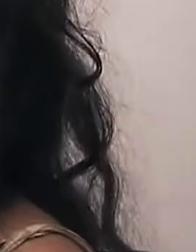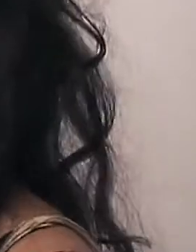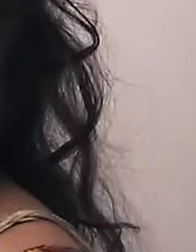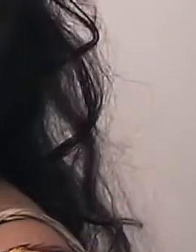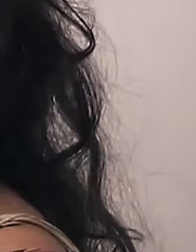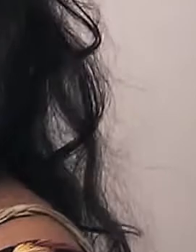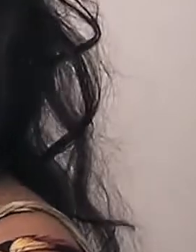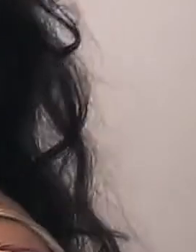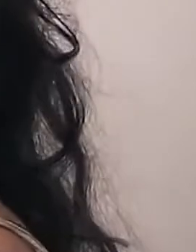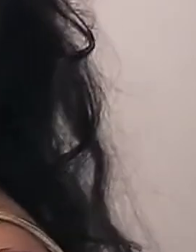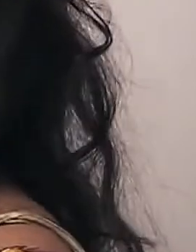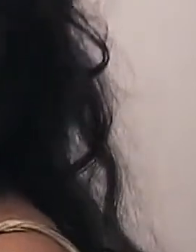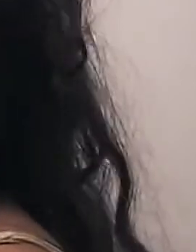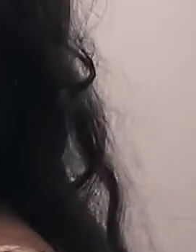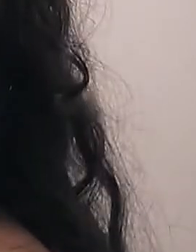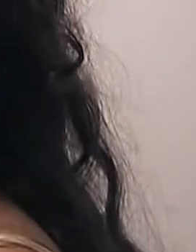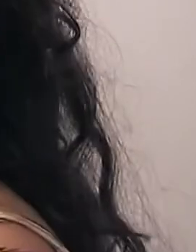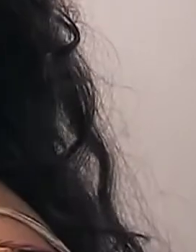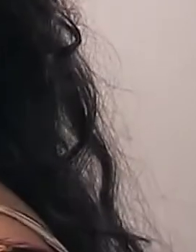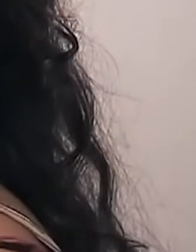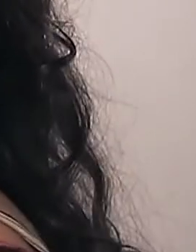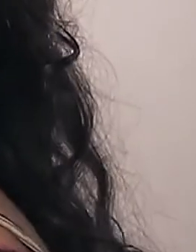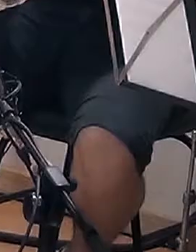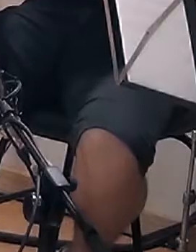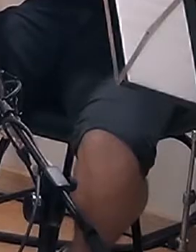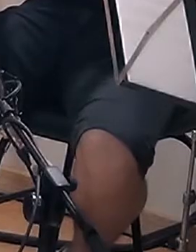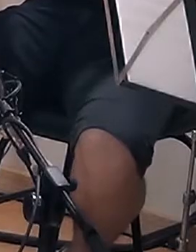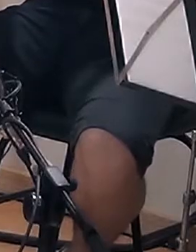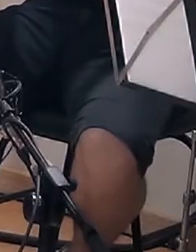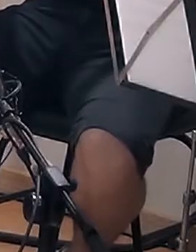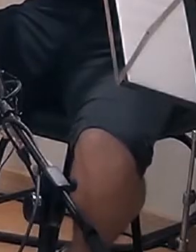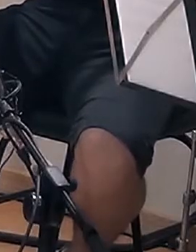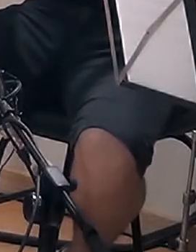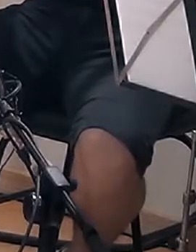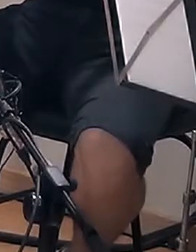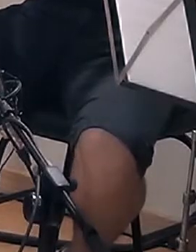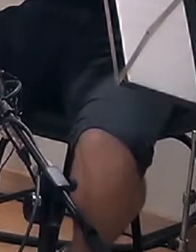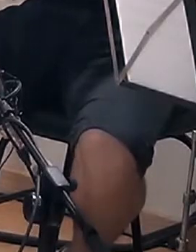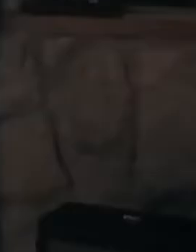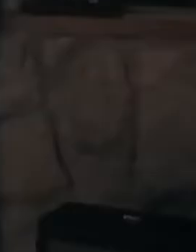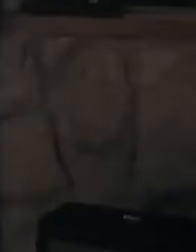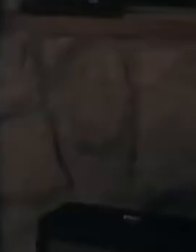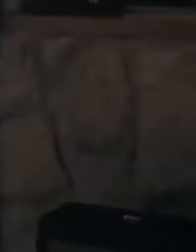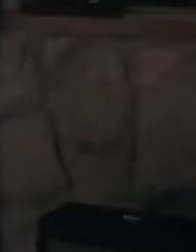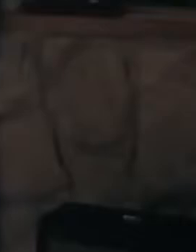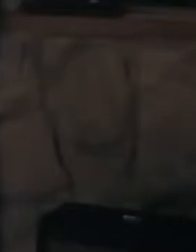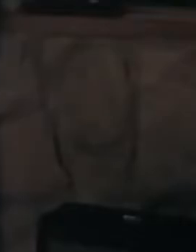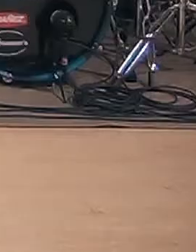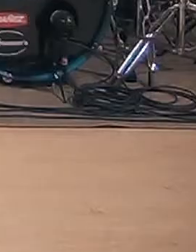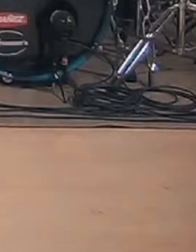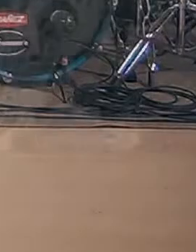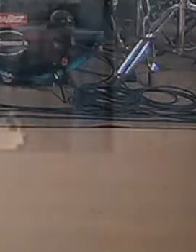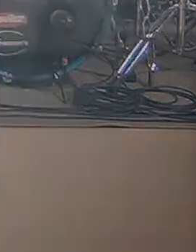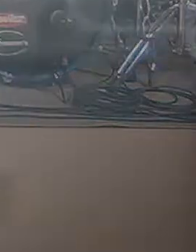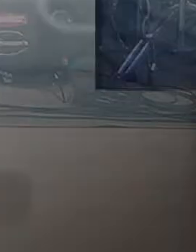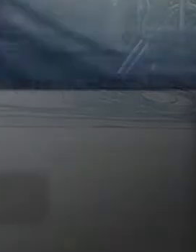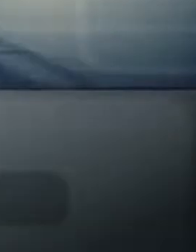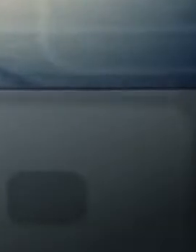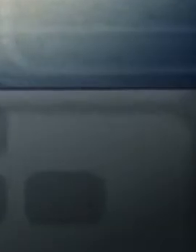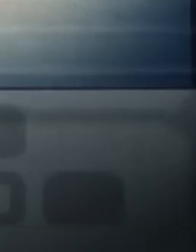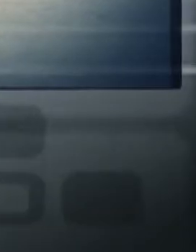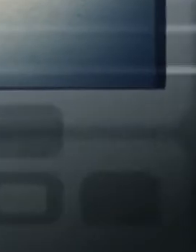Se o samba é meu, tem batucada no final.